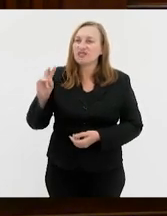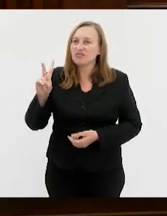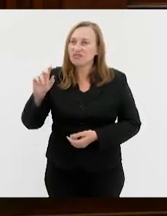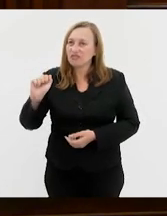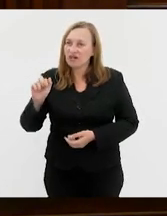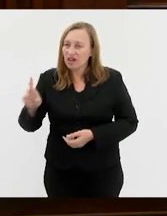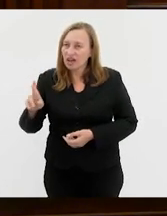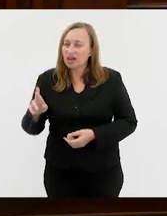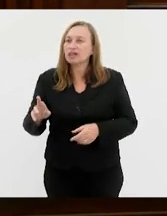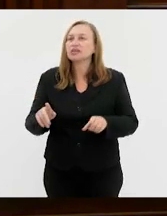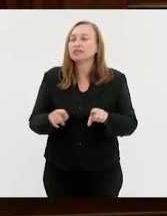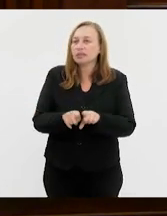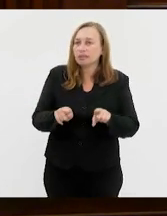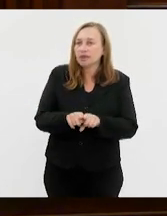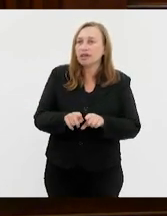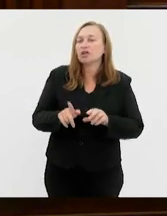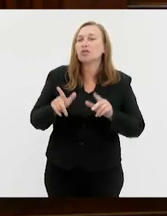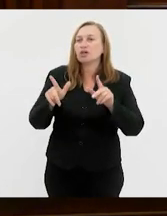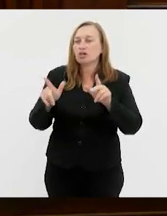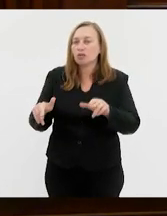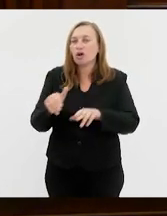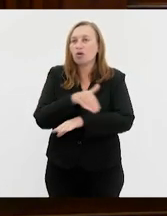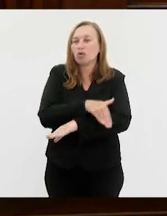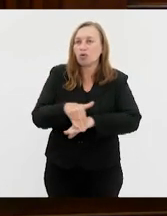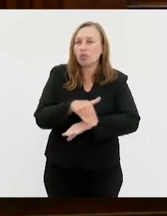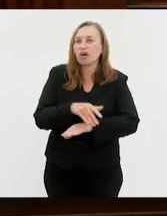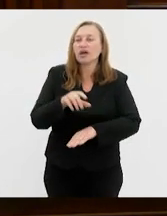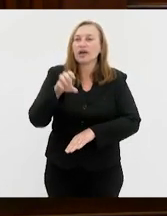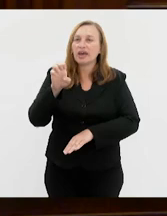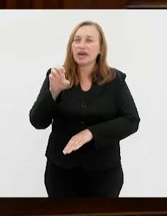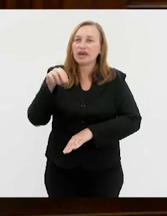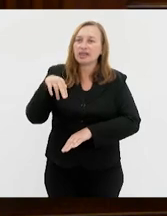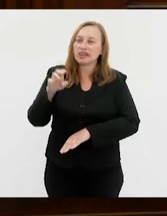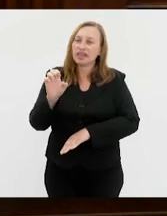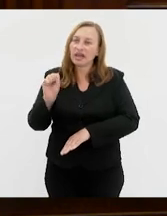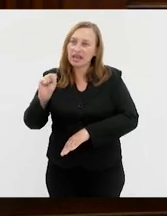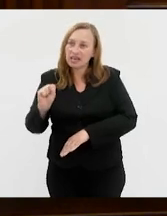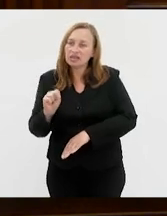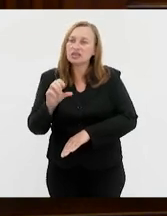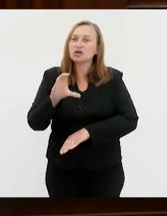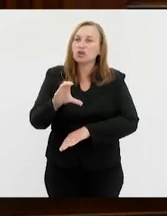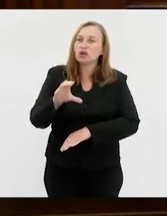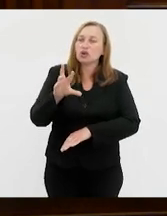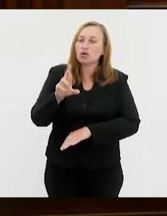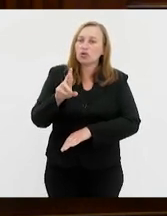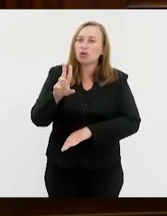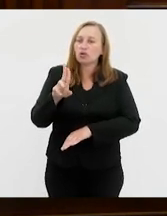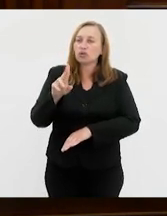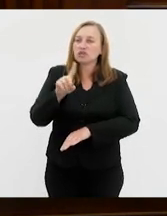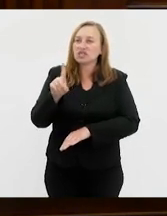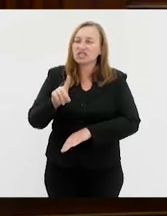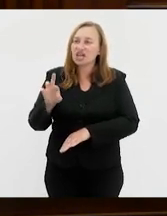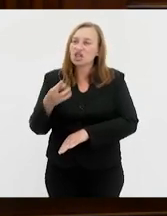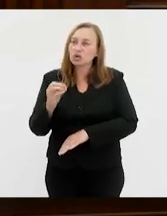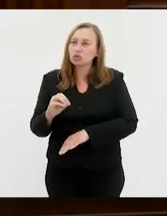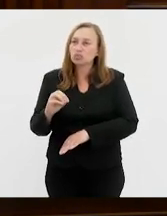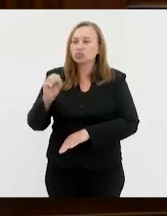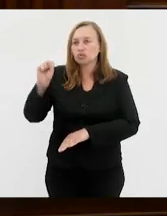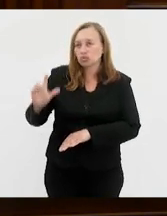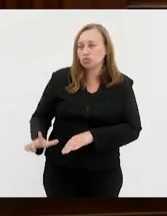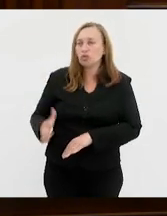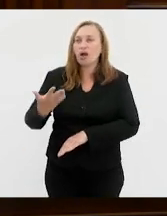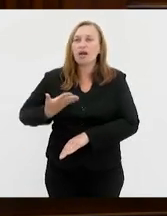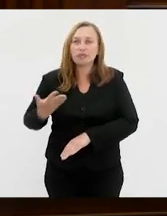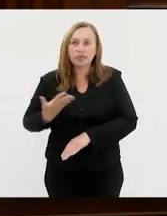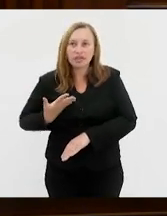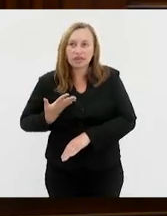Sul. O Enéas do Cruzeiro do Sul. O nosso amigo, que